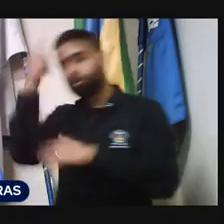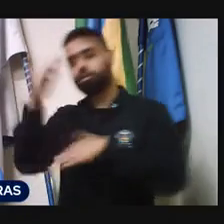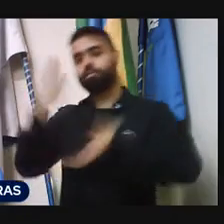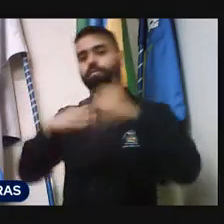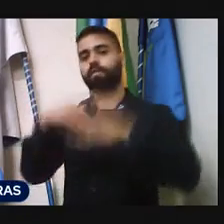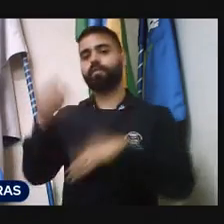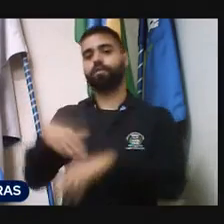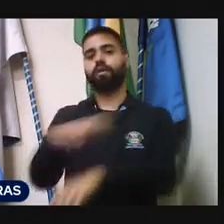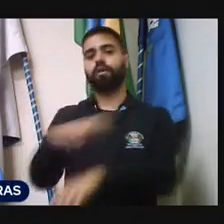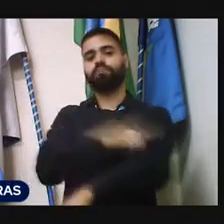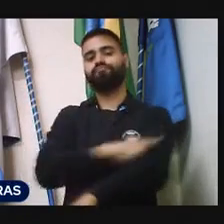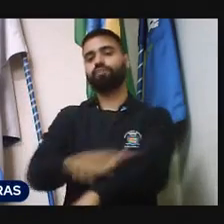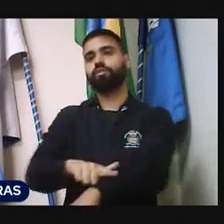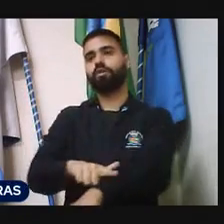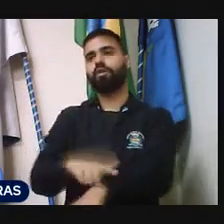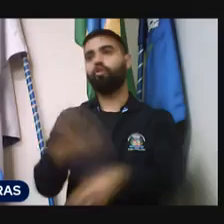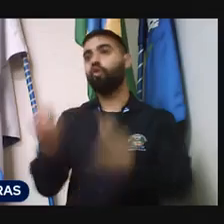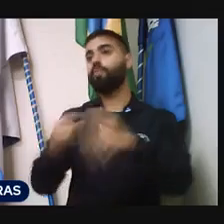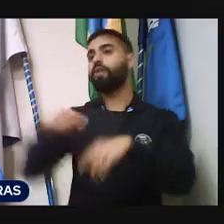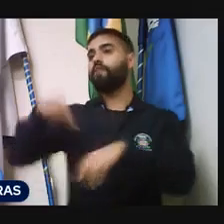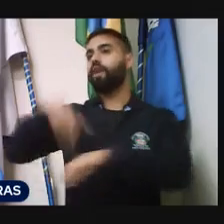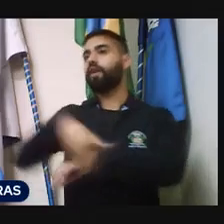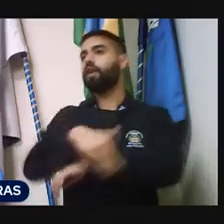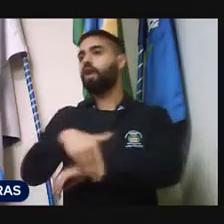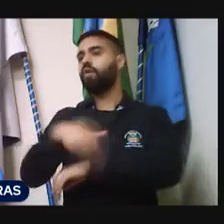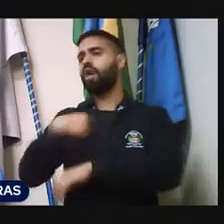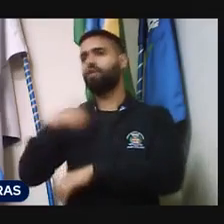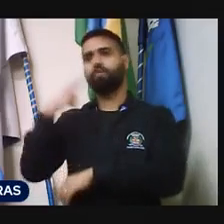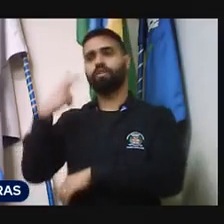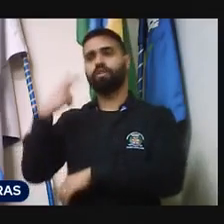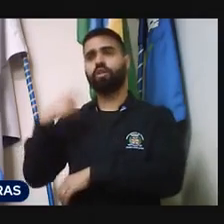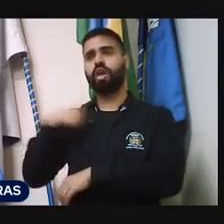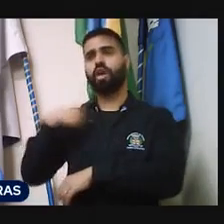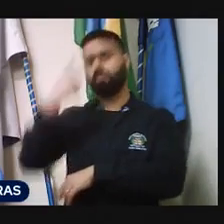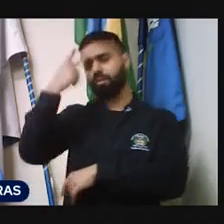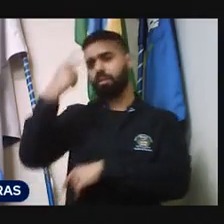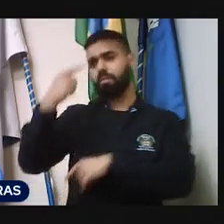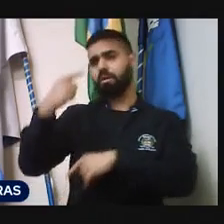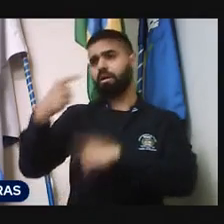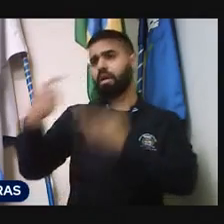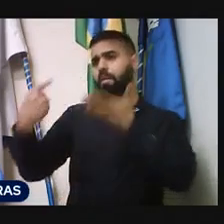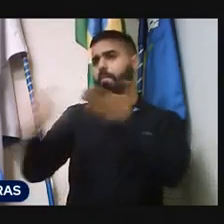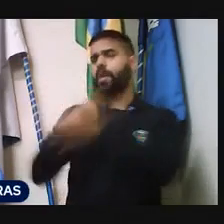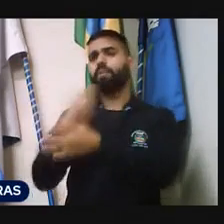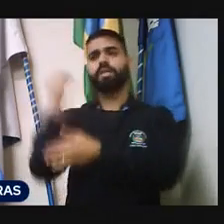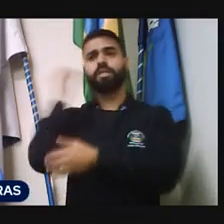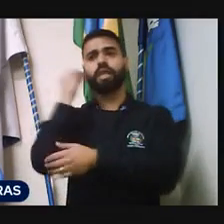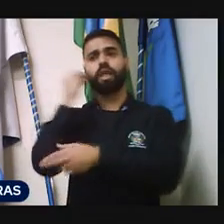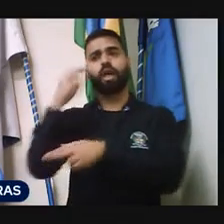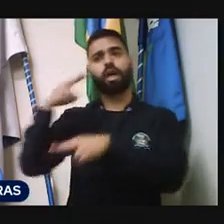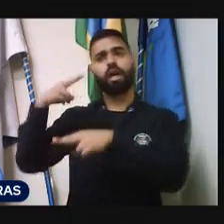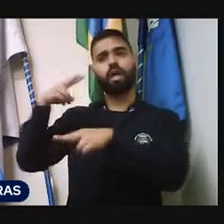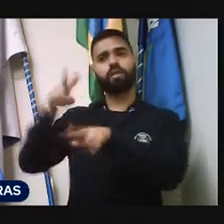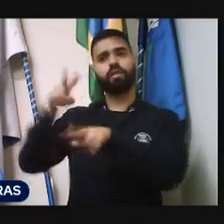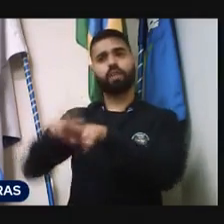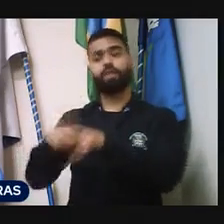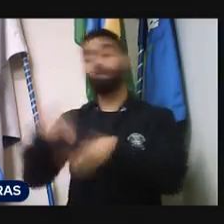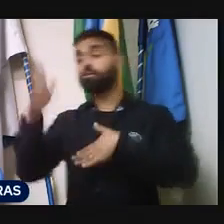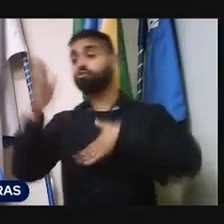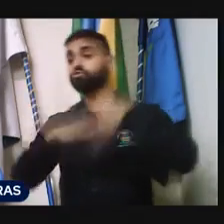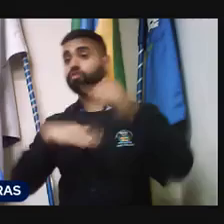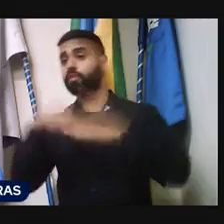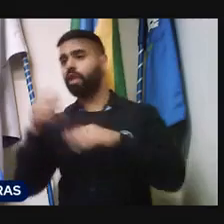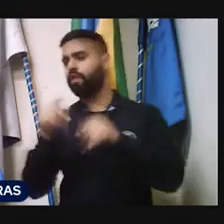vamos estar na rua e não como Vereador não sou cobrado para tentar defender esses profissionais